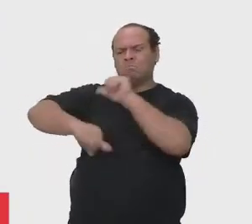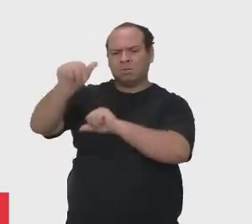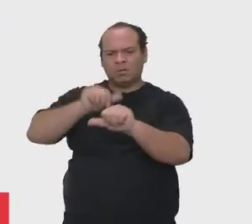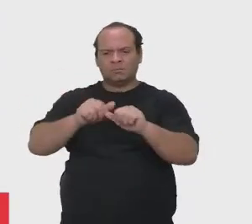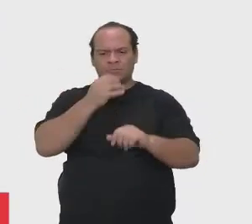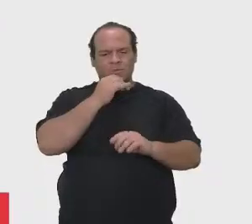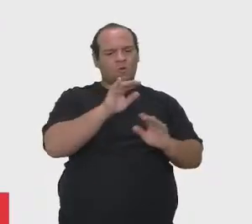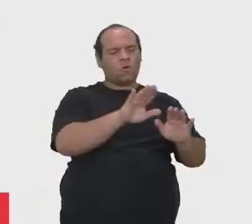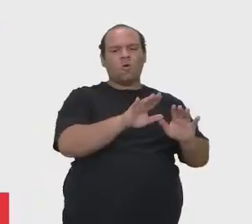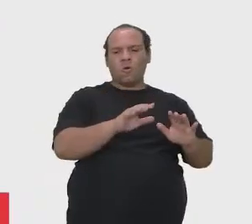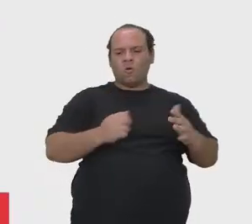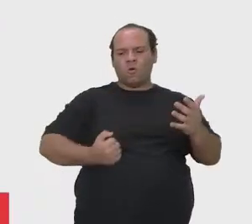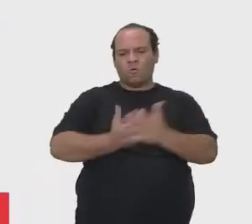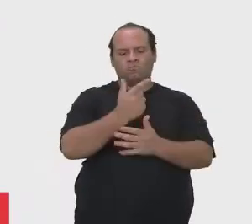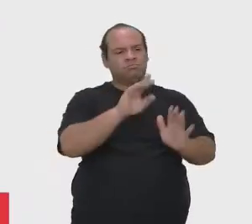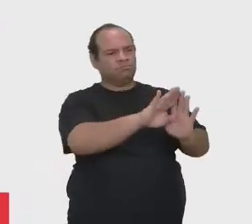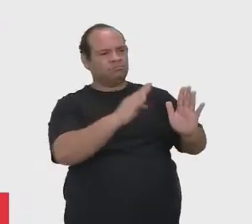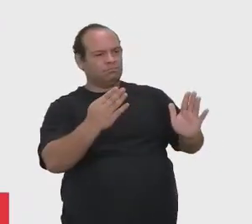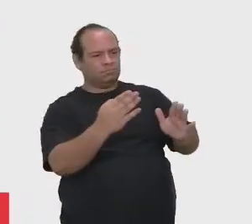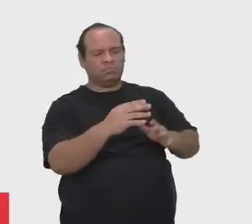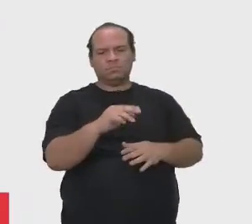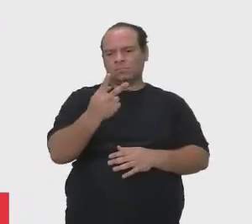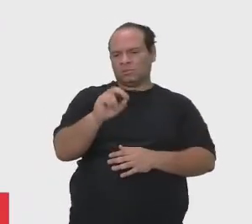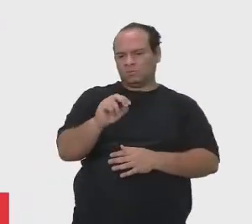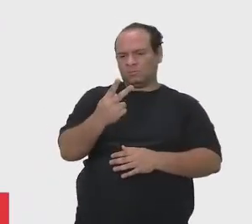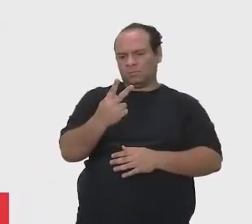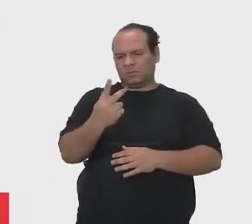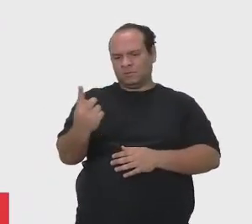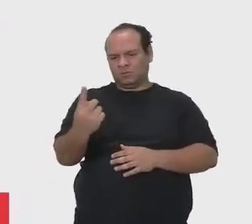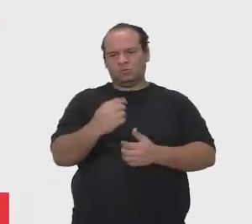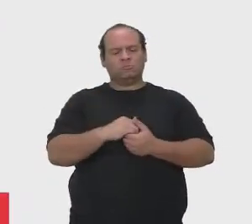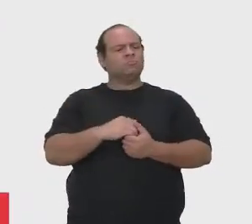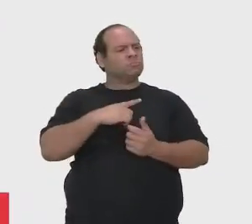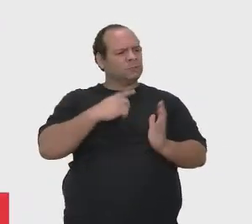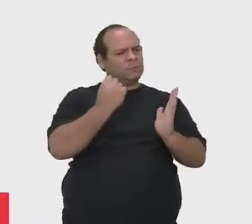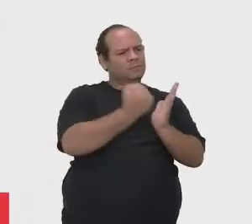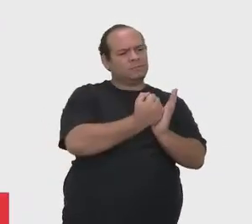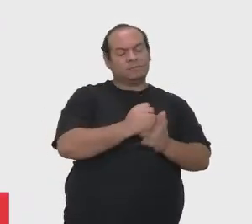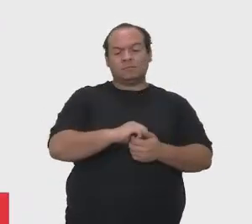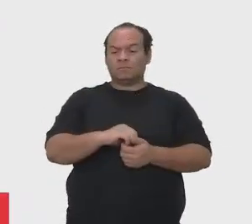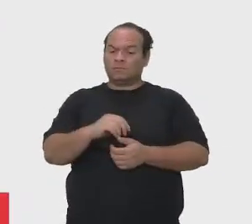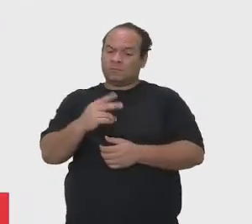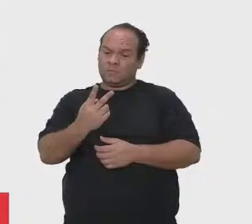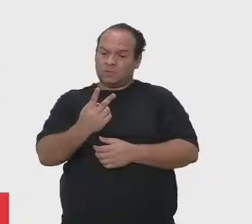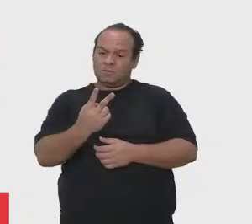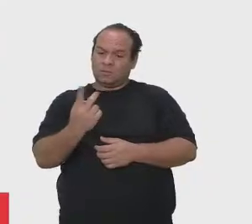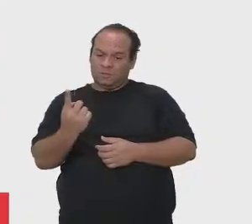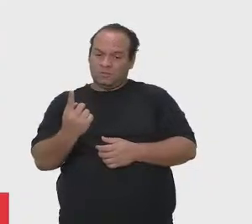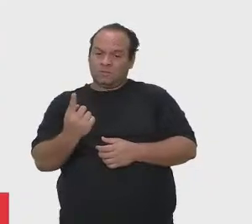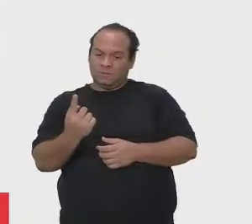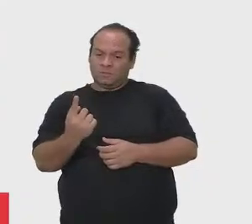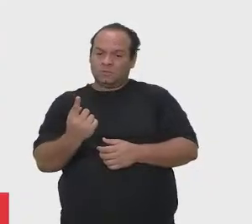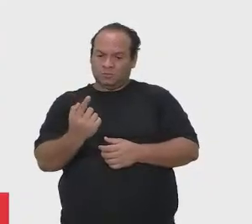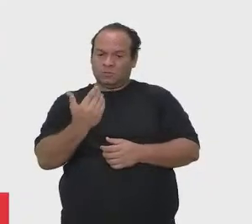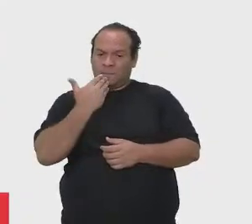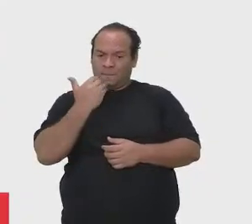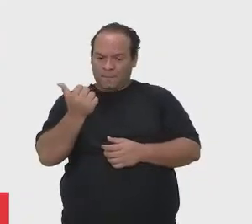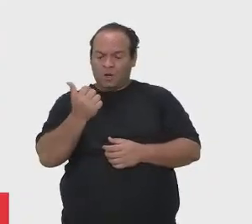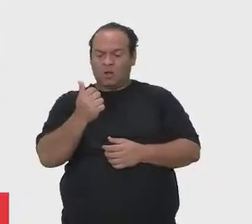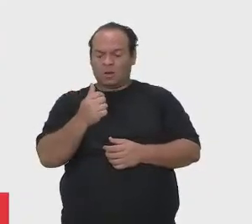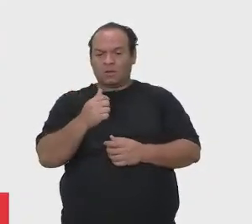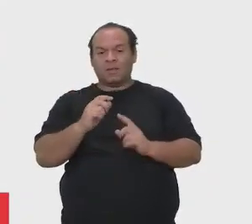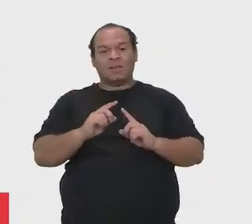uma geladeira em 2021 e ela tinha o selo, em 2021 ela é a mais eficiente naquele